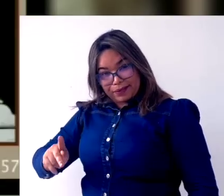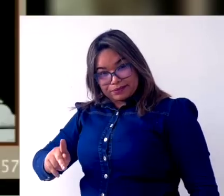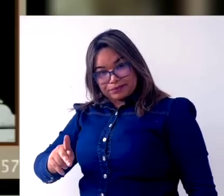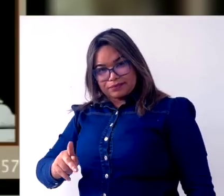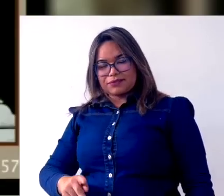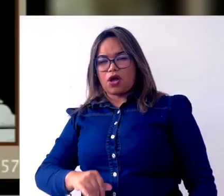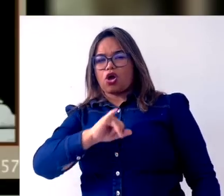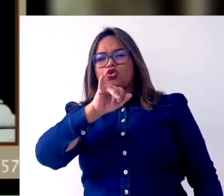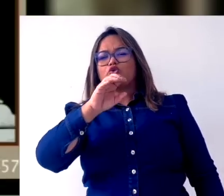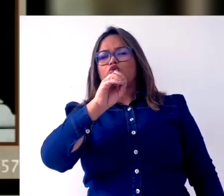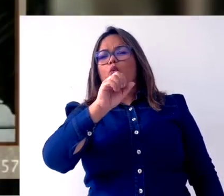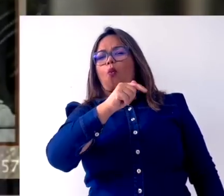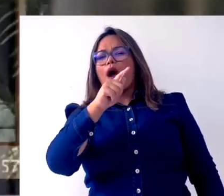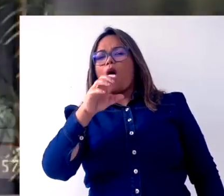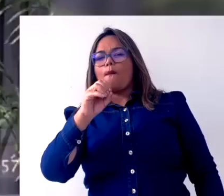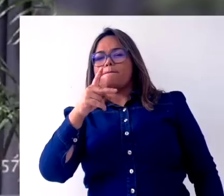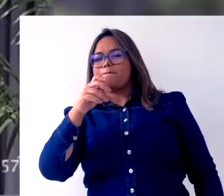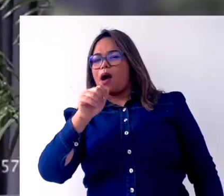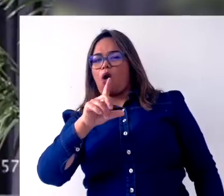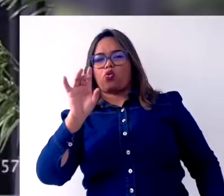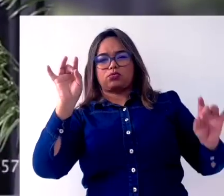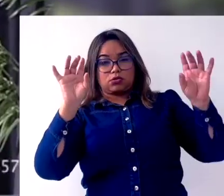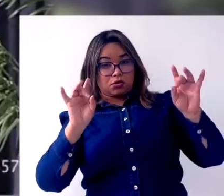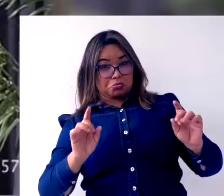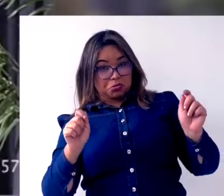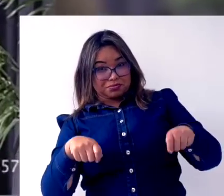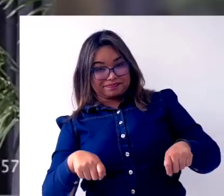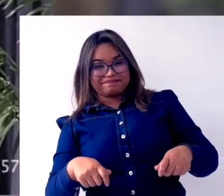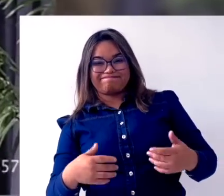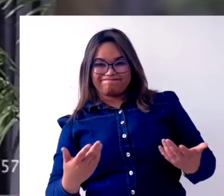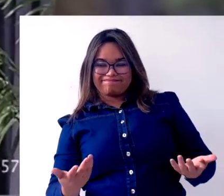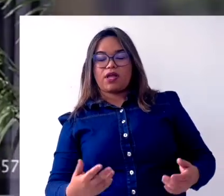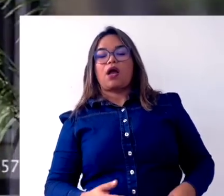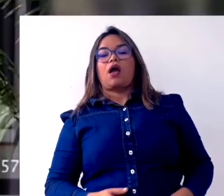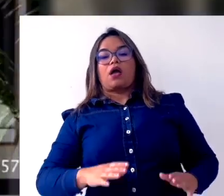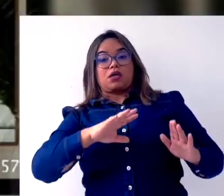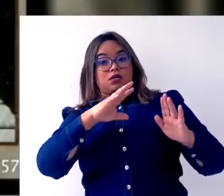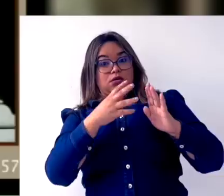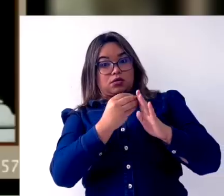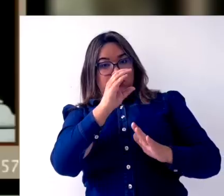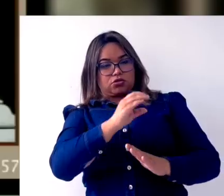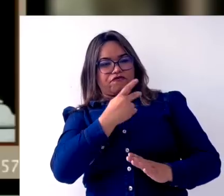Agora, essa igreja, a Igreja Romana, alega que é a mãe de todas as igrejas.